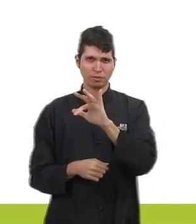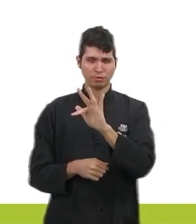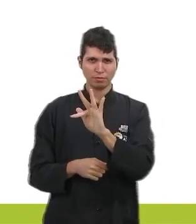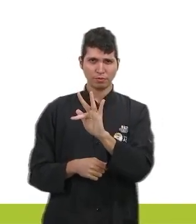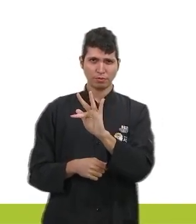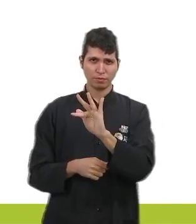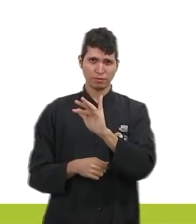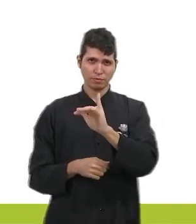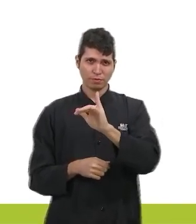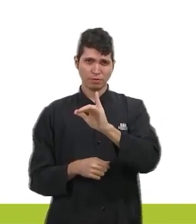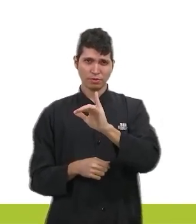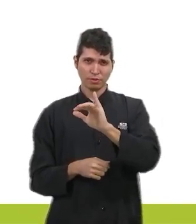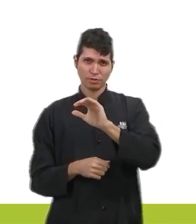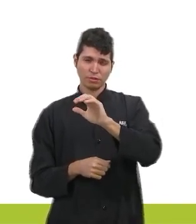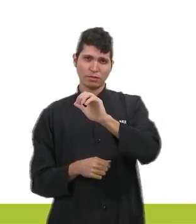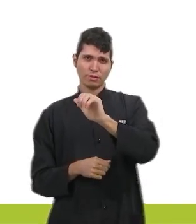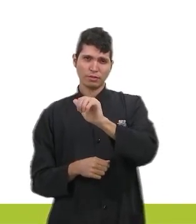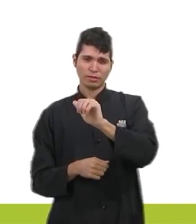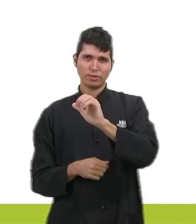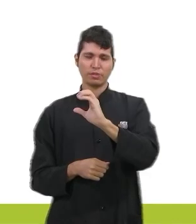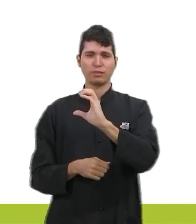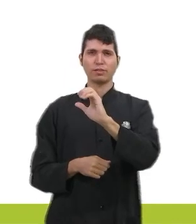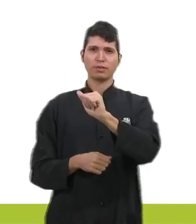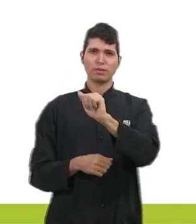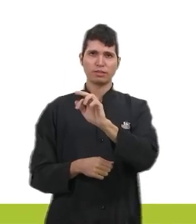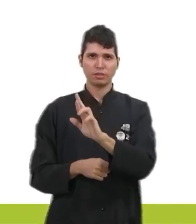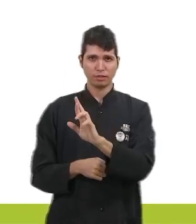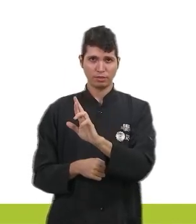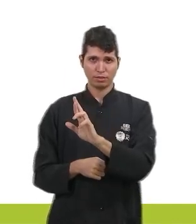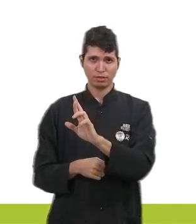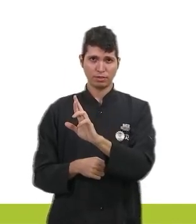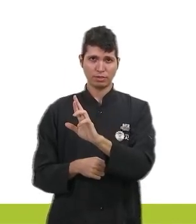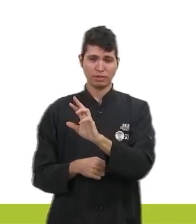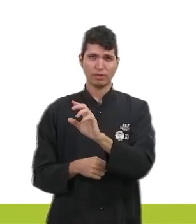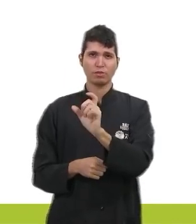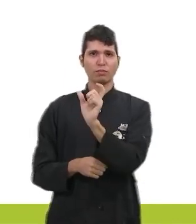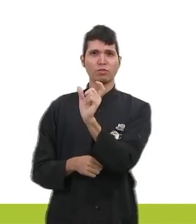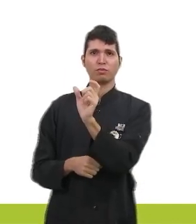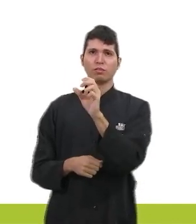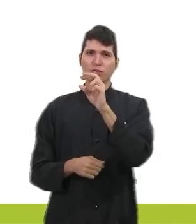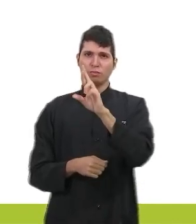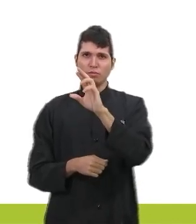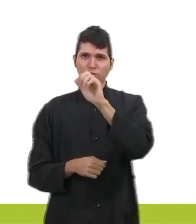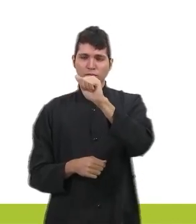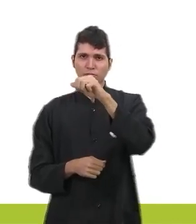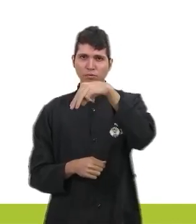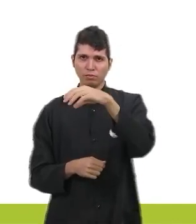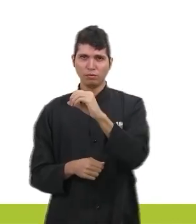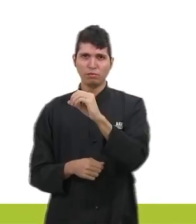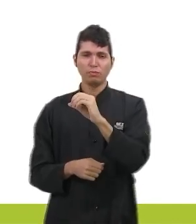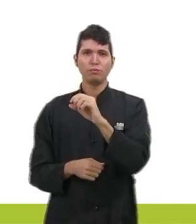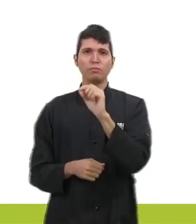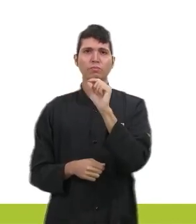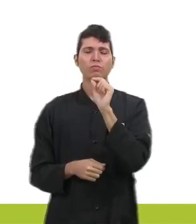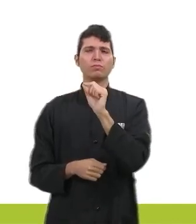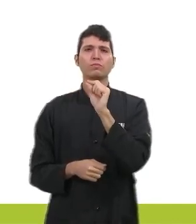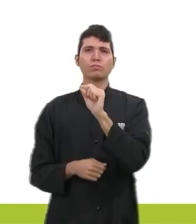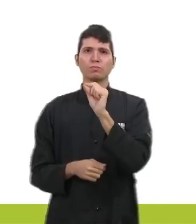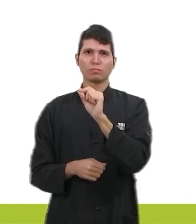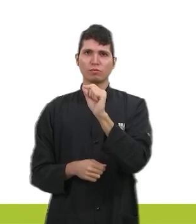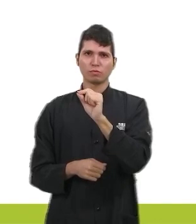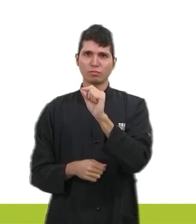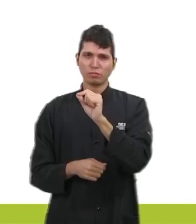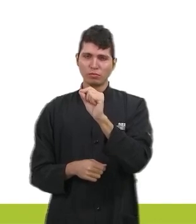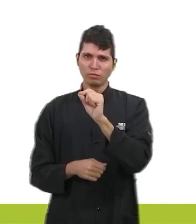em ramificação, lembrou do termo ramo. O que é ramo? Tudo aquilo que for sair da